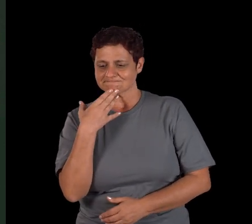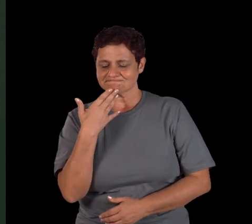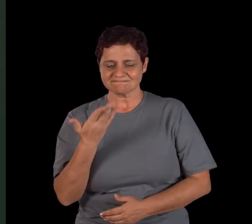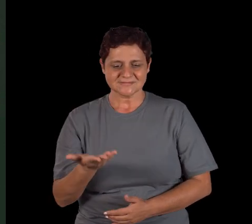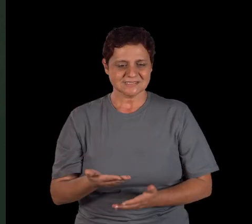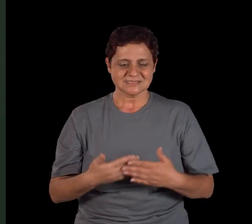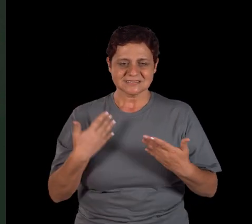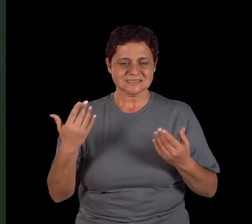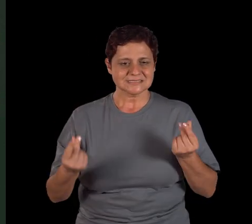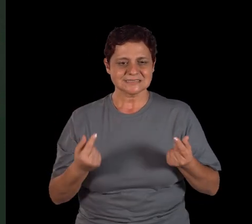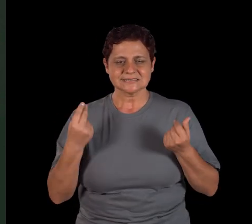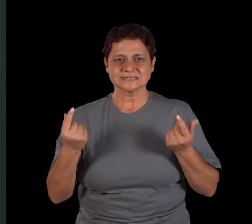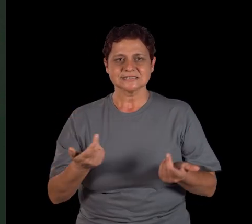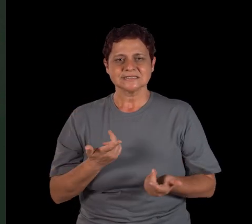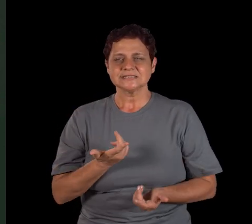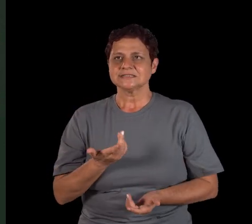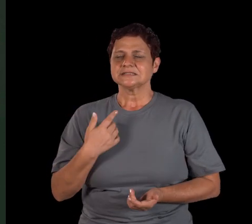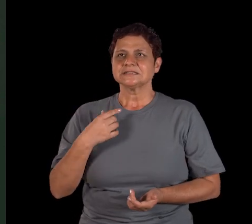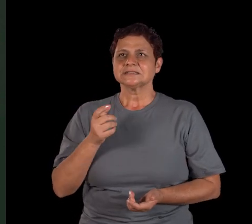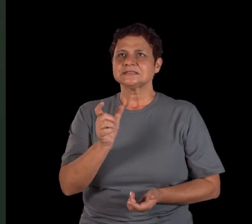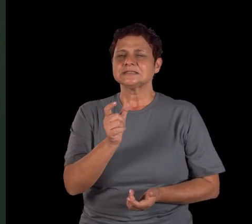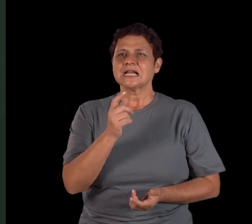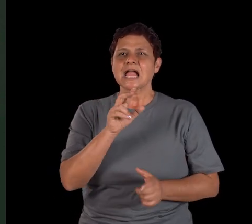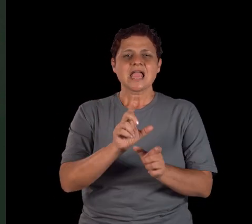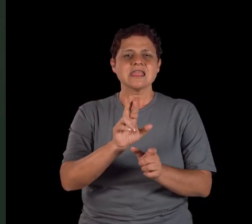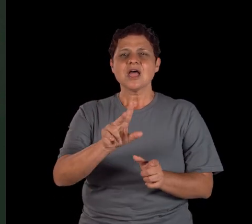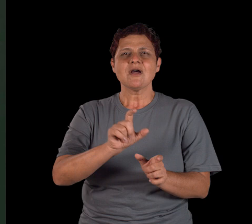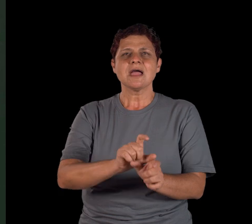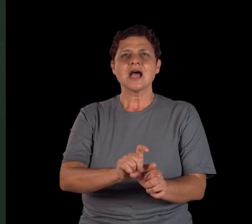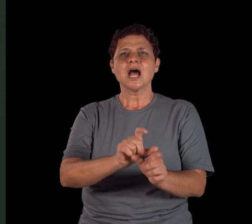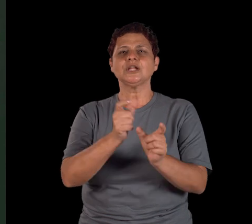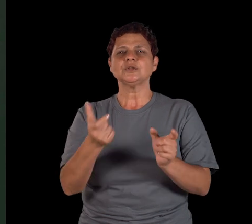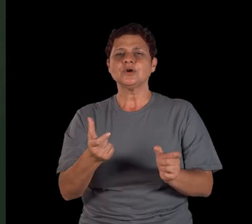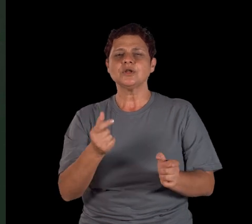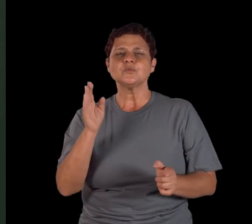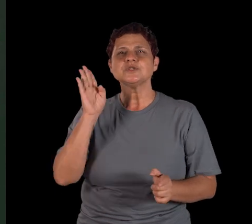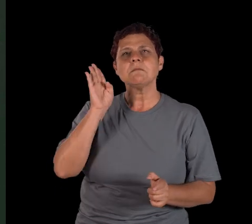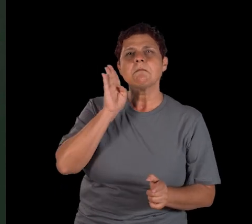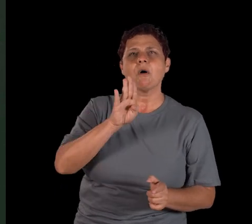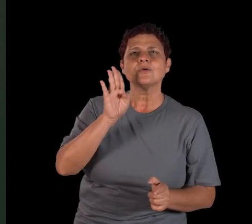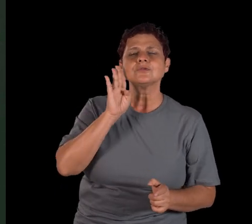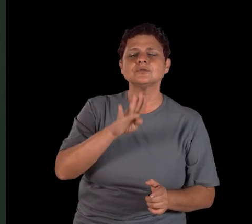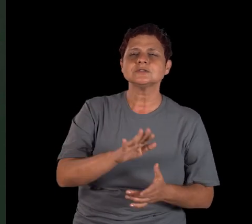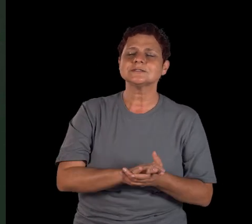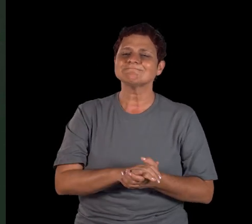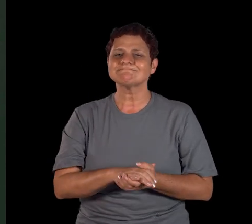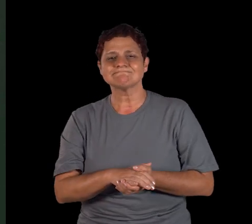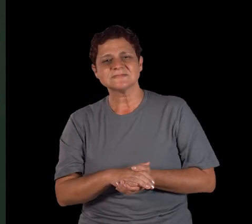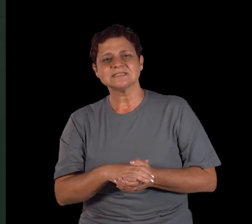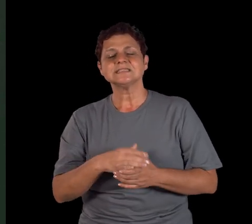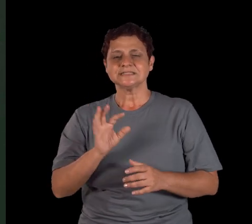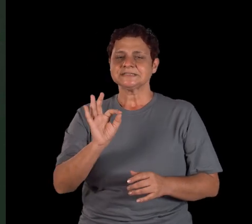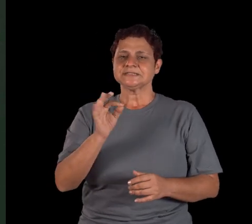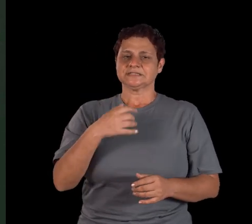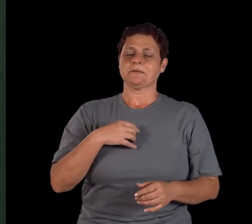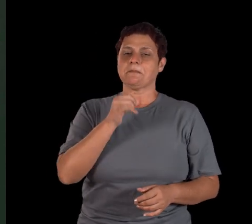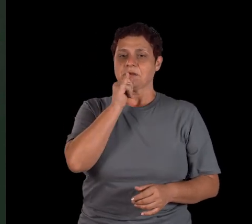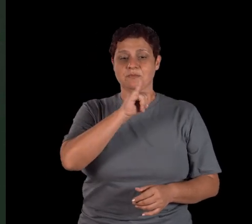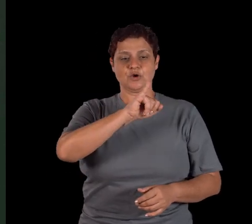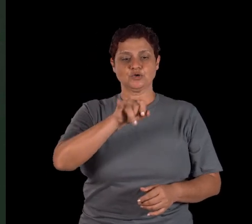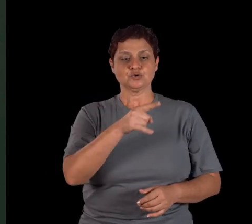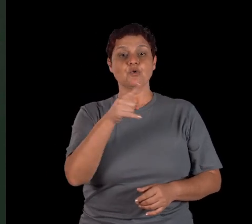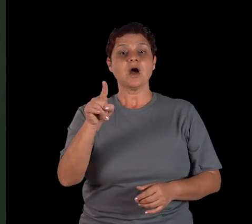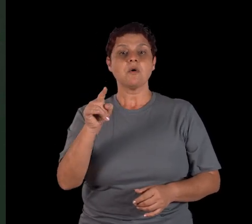sei lá, uma palavra que seja antônimo, que não seja antônimo de bondoso, mas pode ser usado assim. Ah, beleza. O João